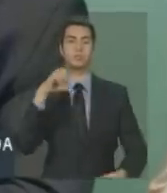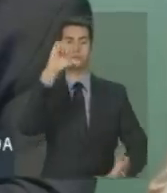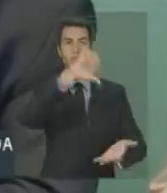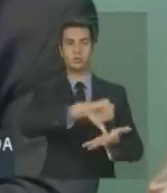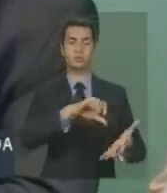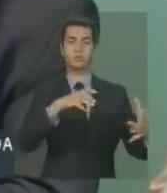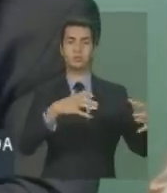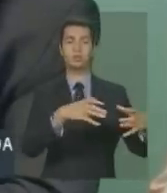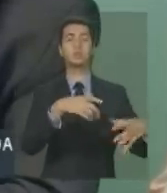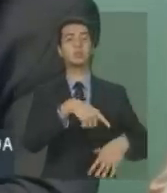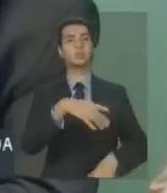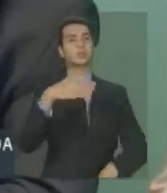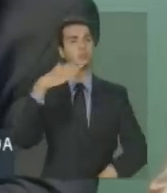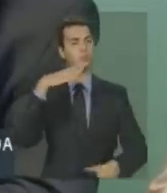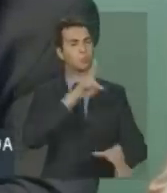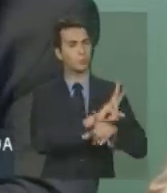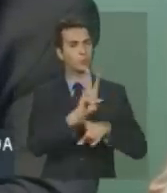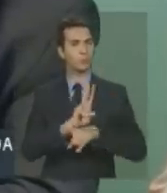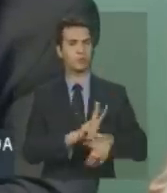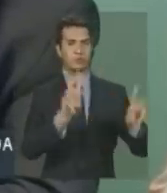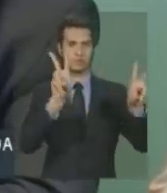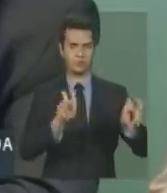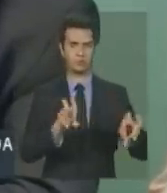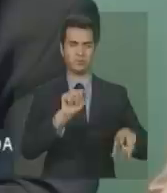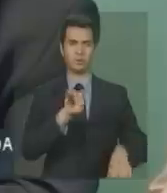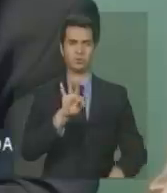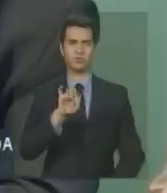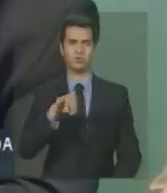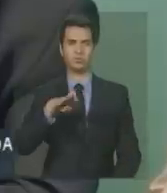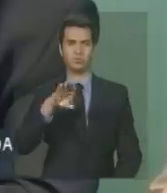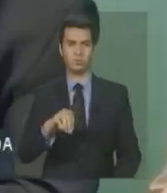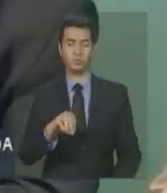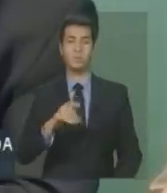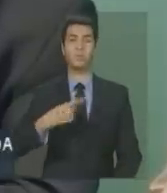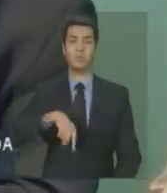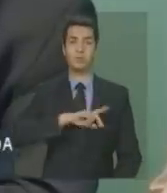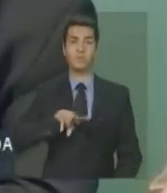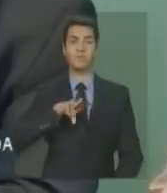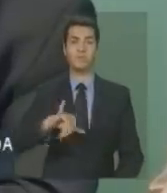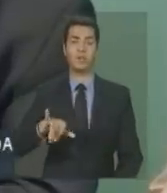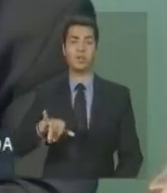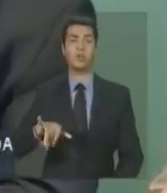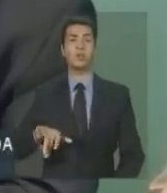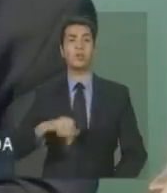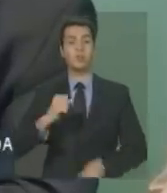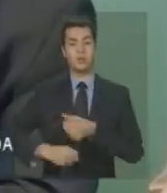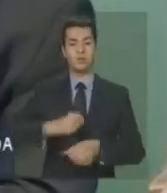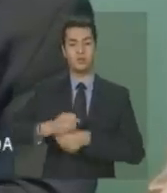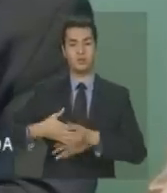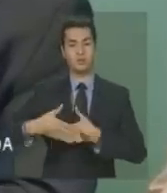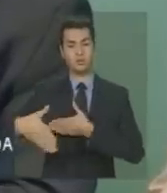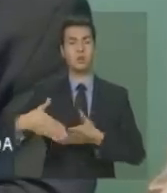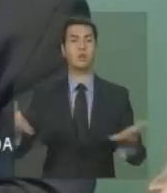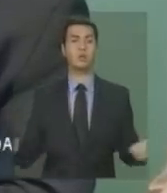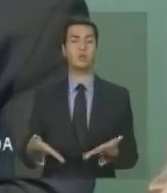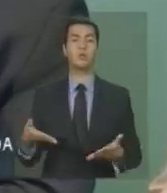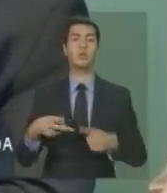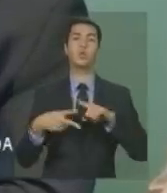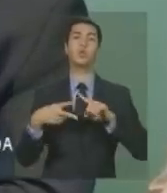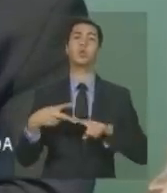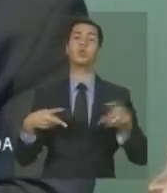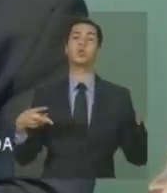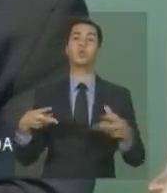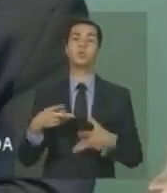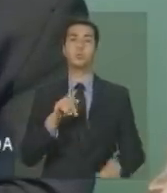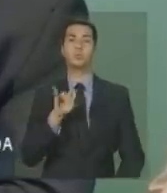situações e ainda no campo da Saúde nós vamos soltar dois protocolos esse ano ainda um é o da protocolo da criança